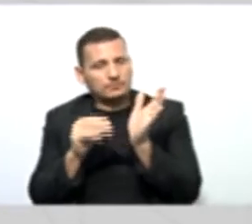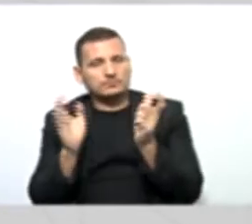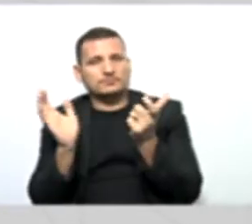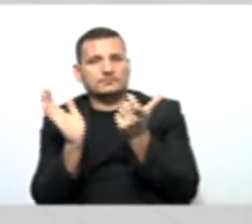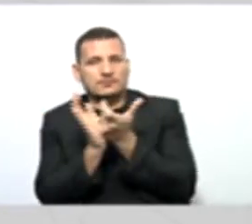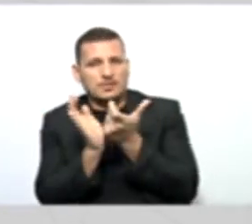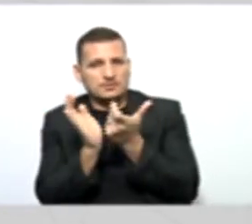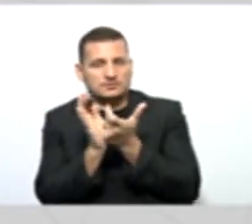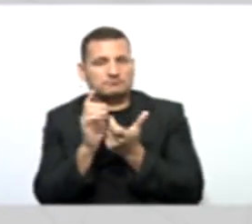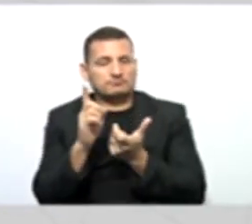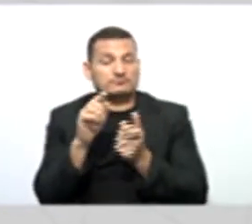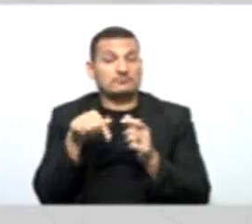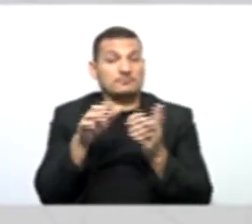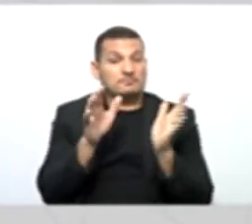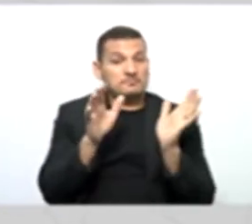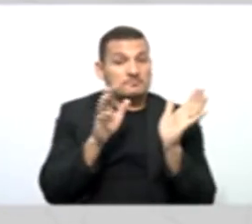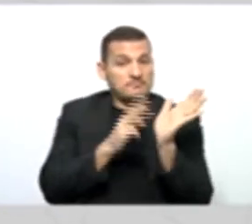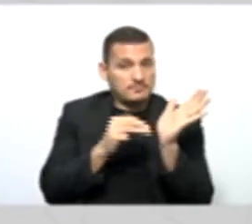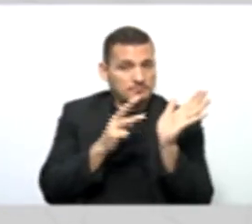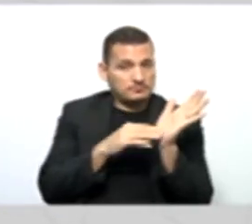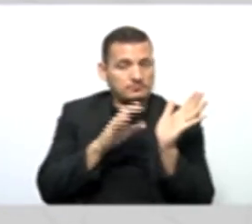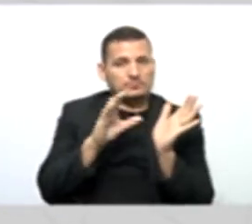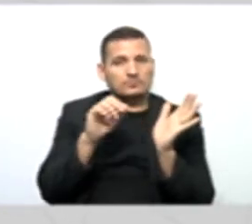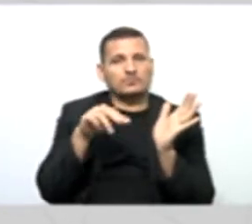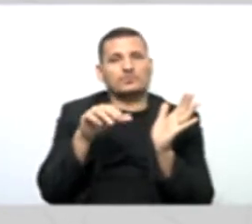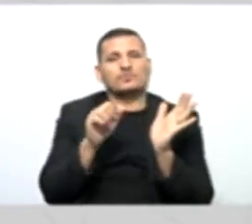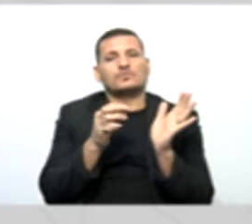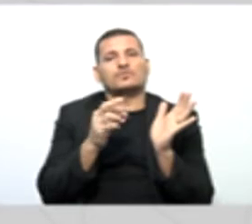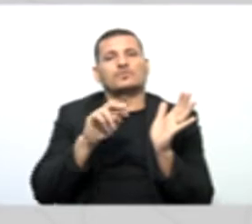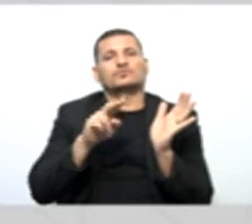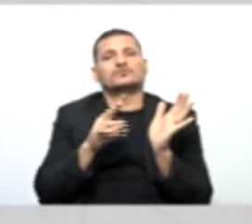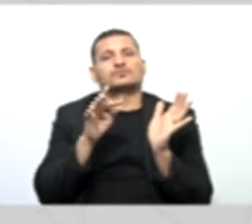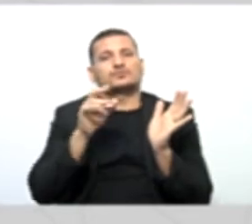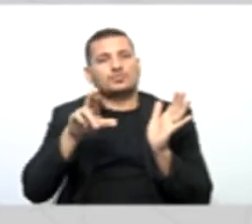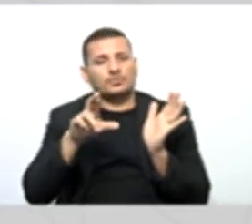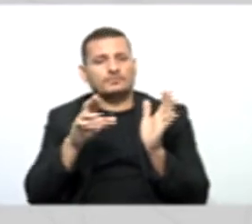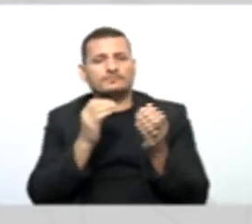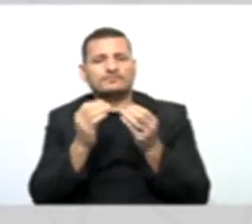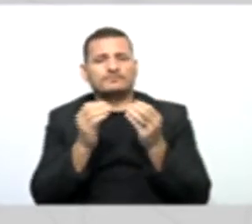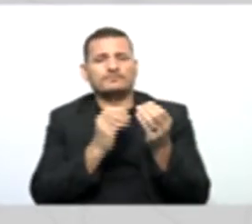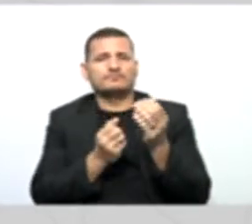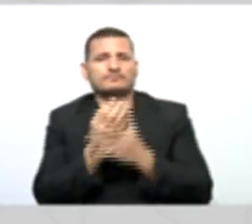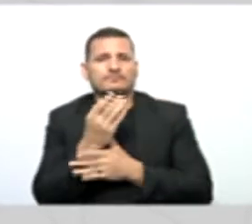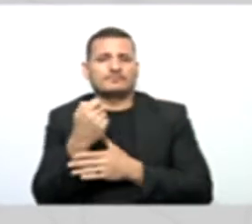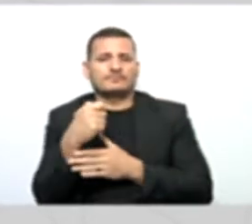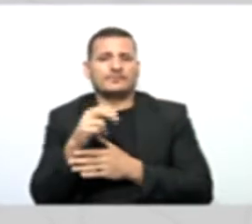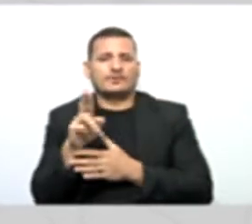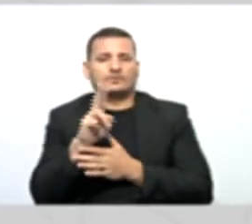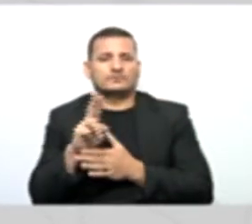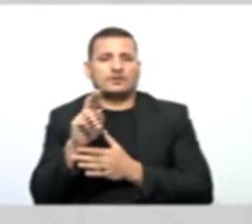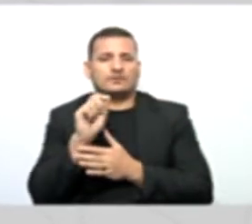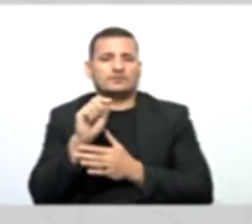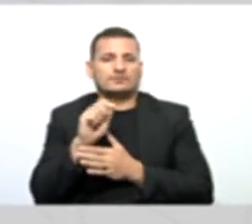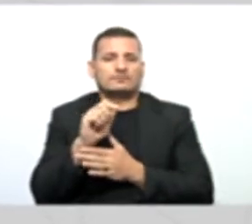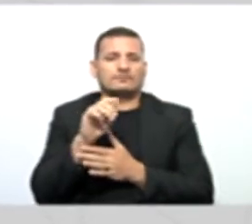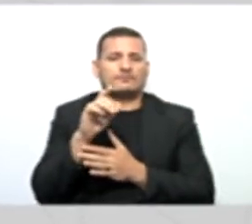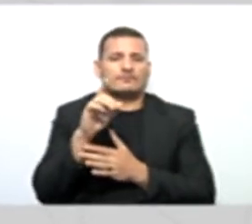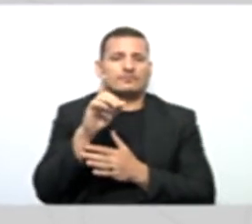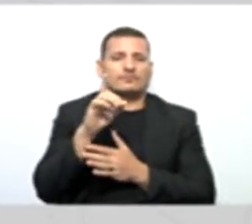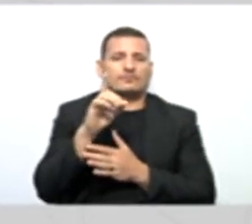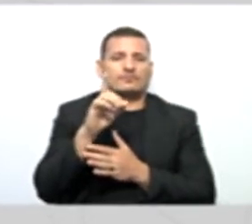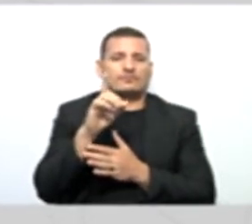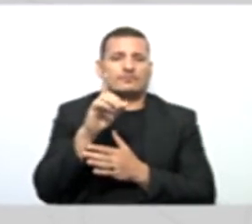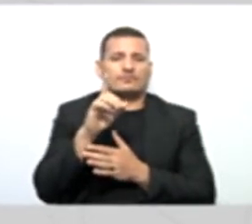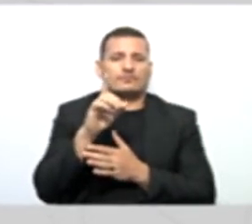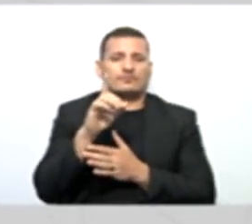construtor, ele possui a seguinte definição. Para criá-lo, você precisa utilizar essa expressão aqui, ó, def. Logo em